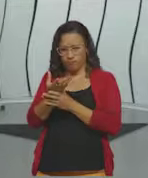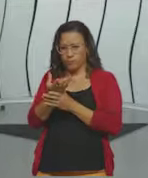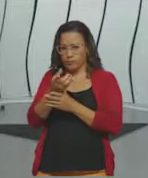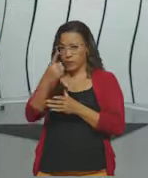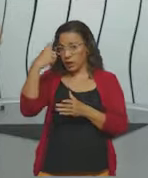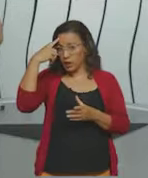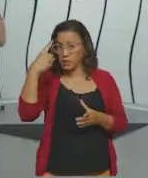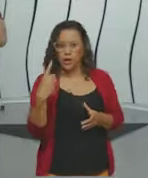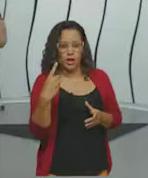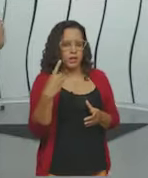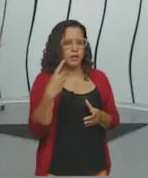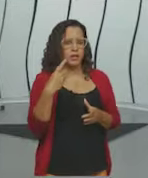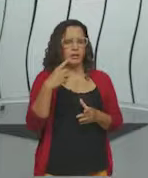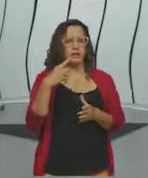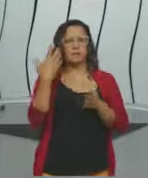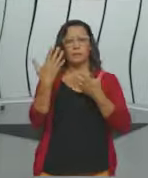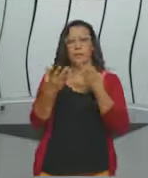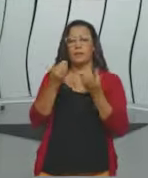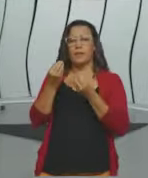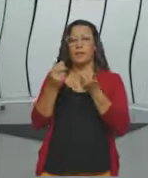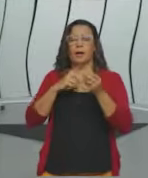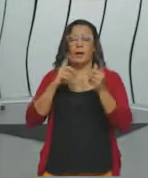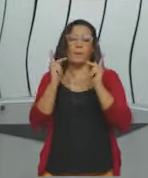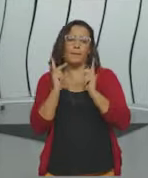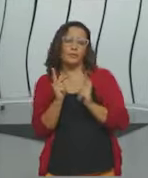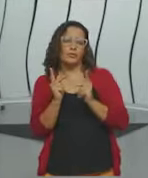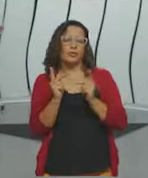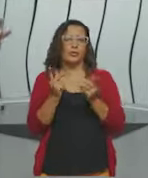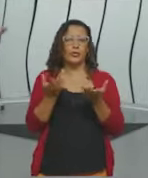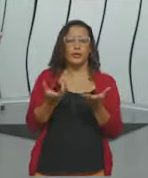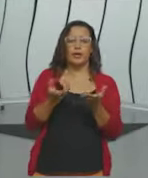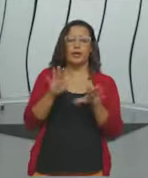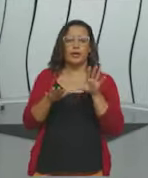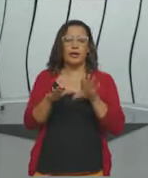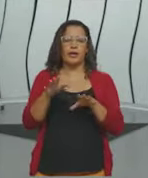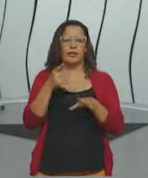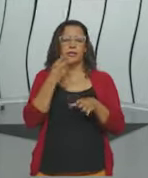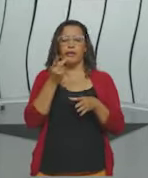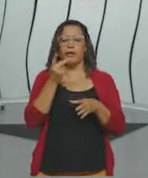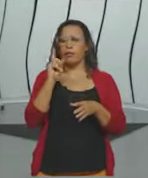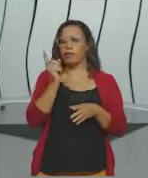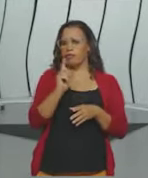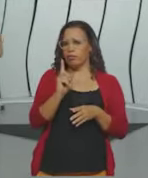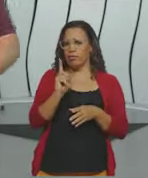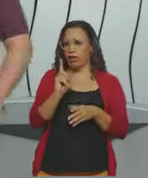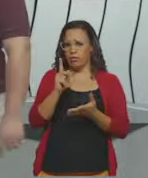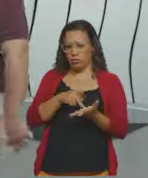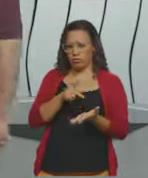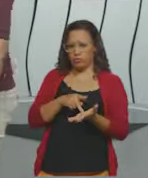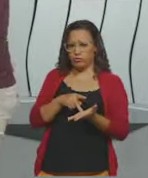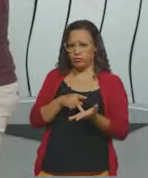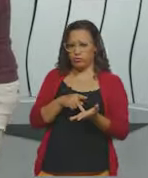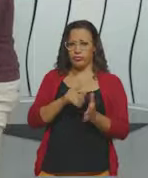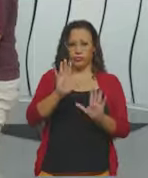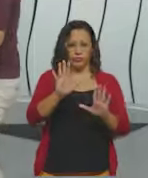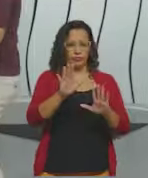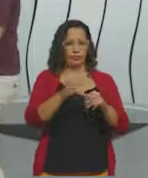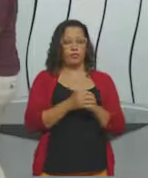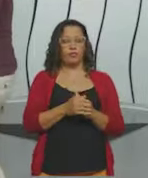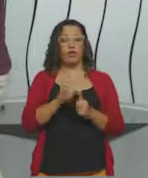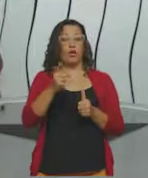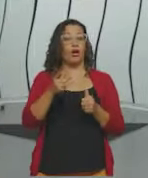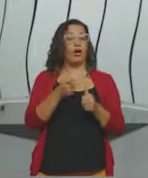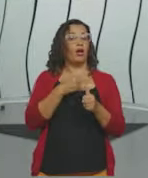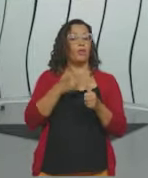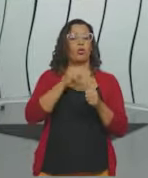gente precisa de desconstruir algumas coisas que as pessoas falam por aí, mas que não procede. Primeira coisa, a proposta